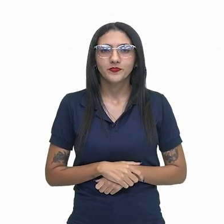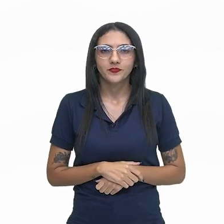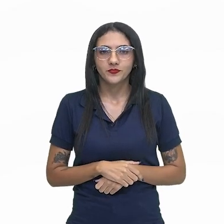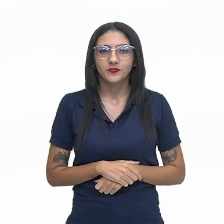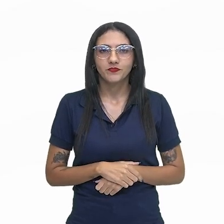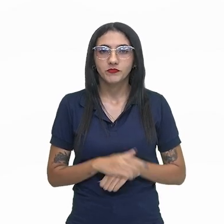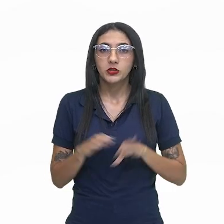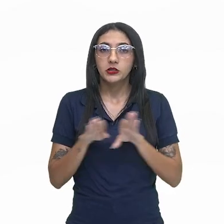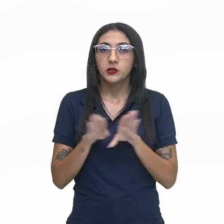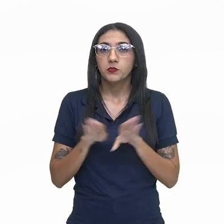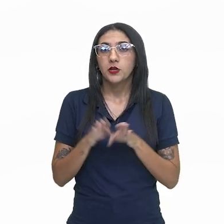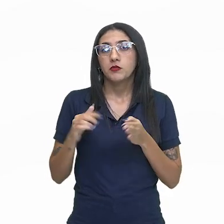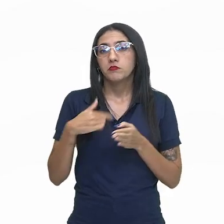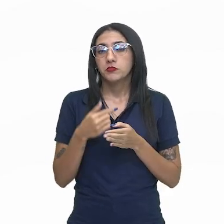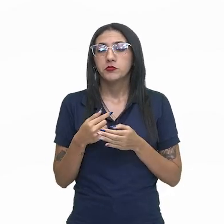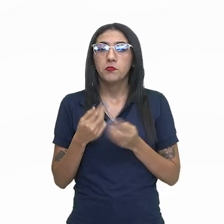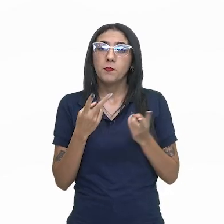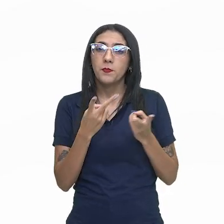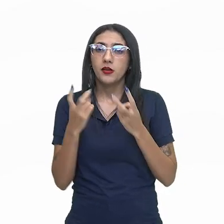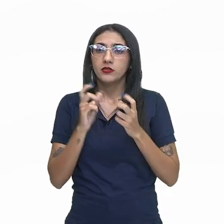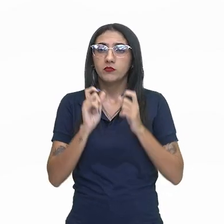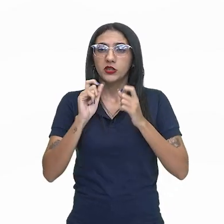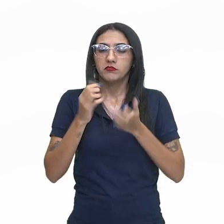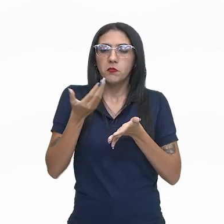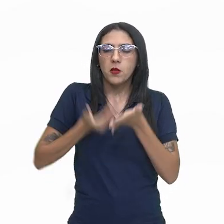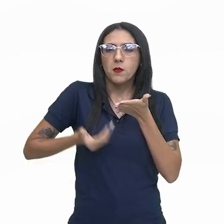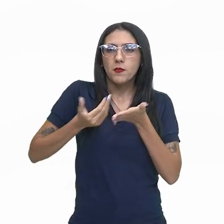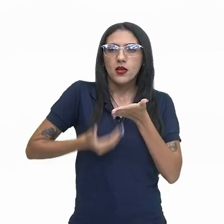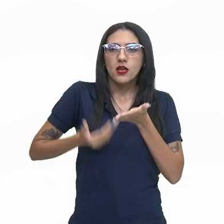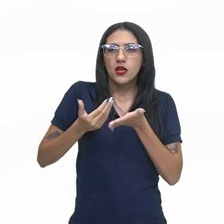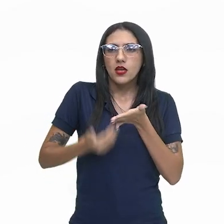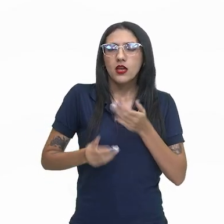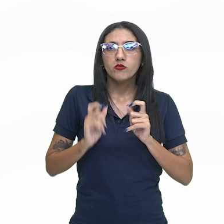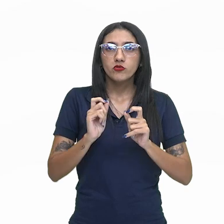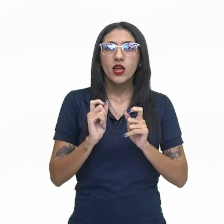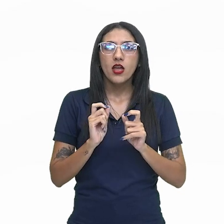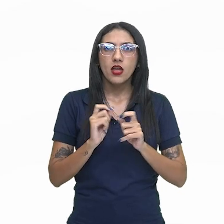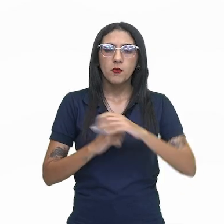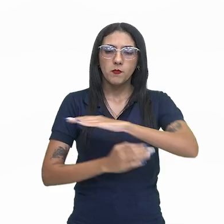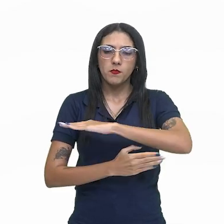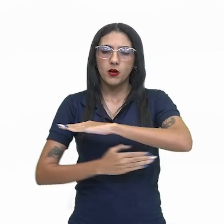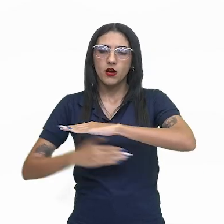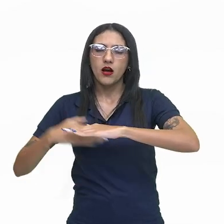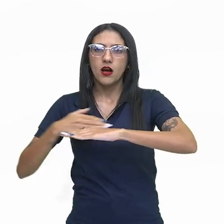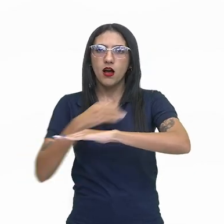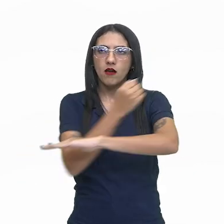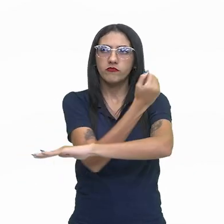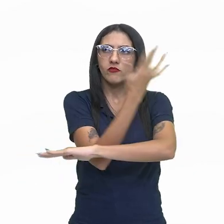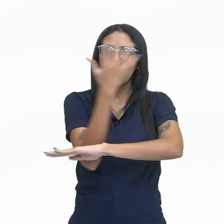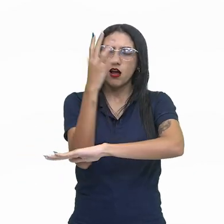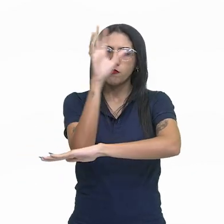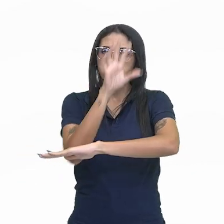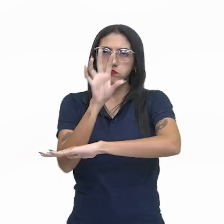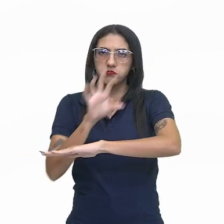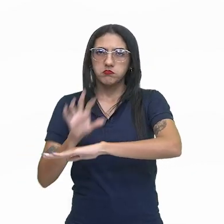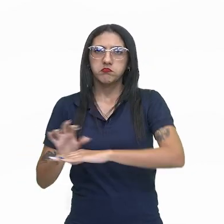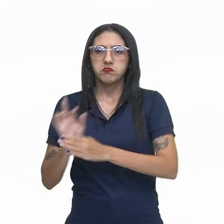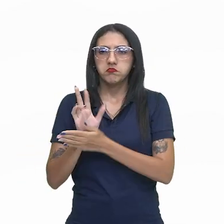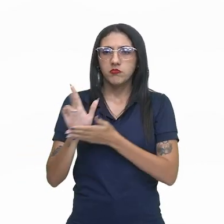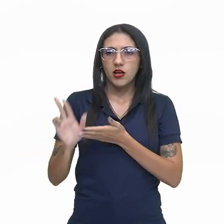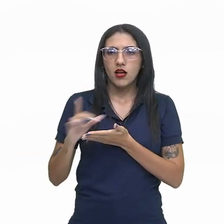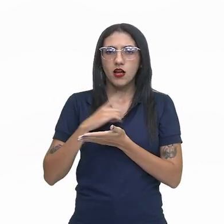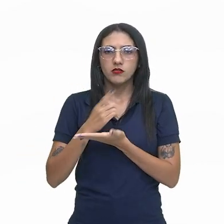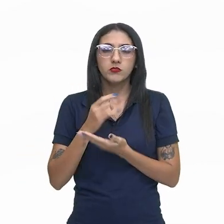de biodiversidade, né? Todos esses problemas vão acarretar no desequilíbrio dessa biodiversidade,